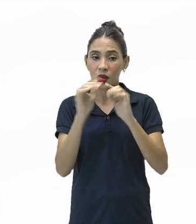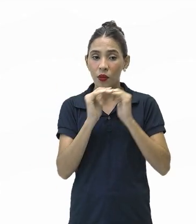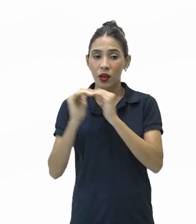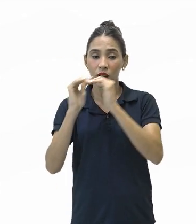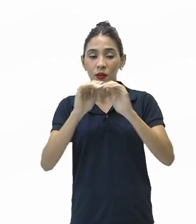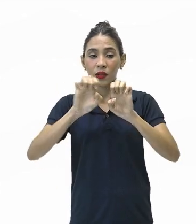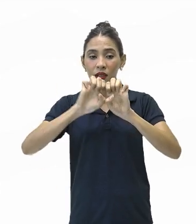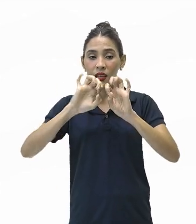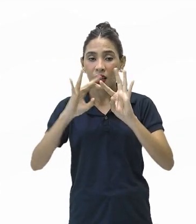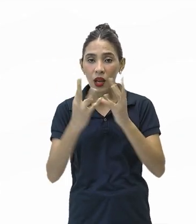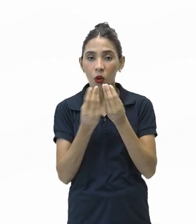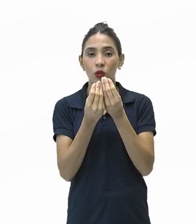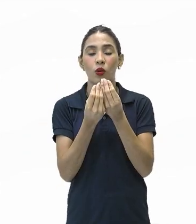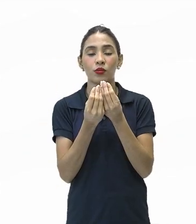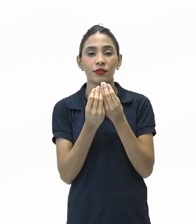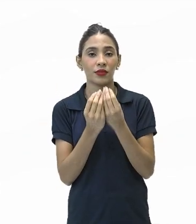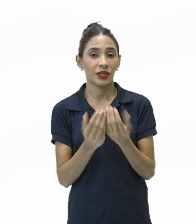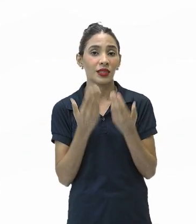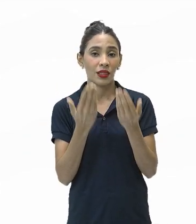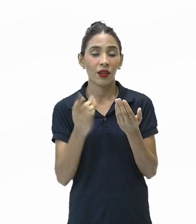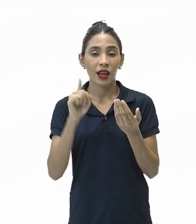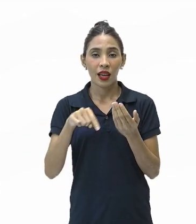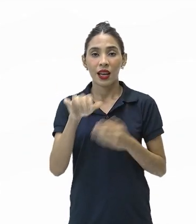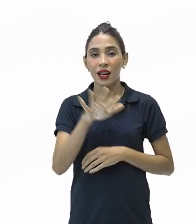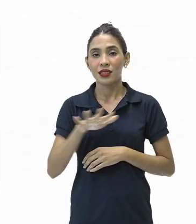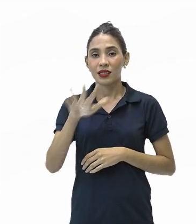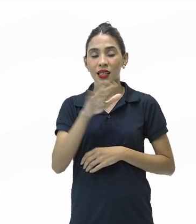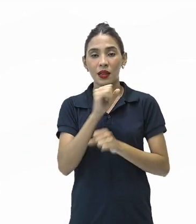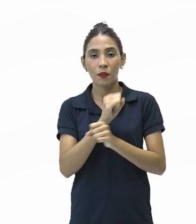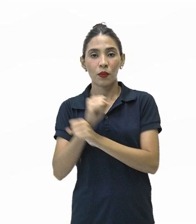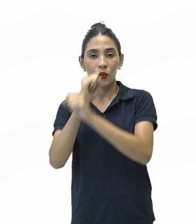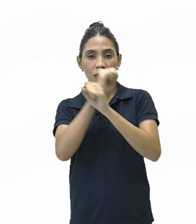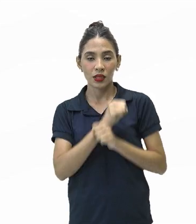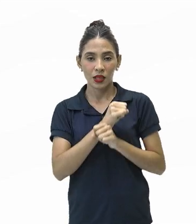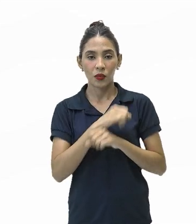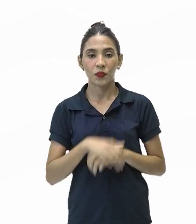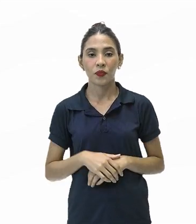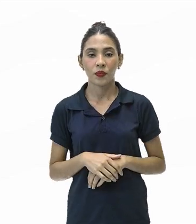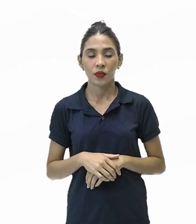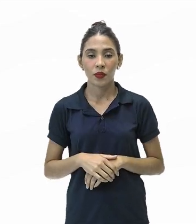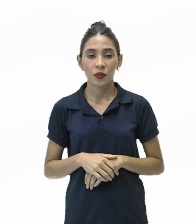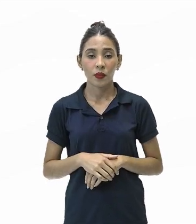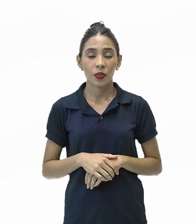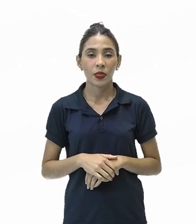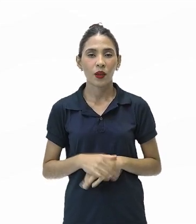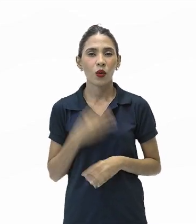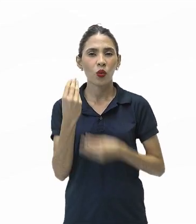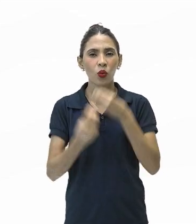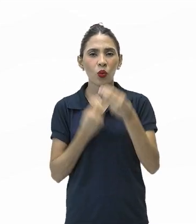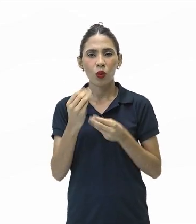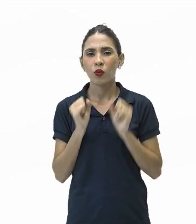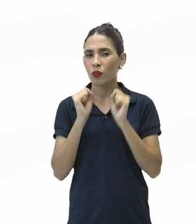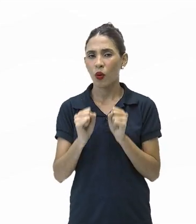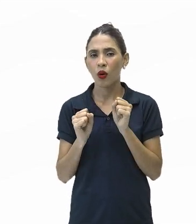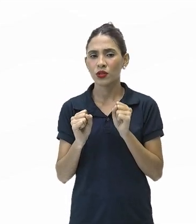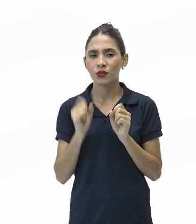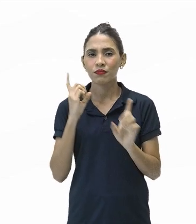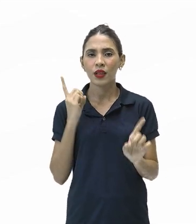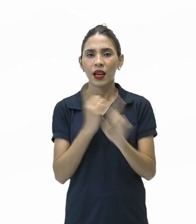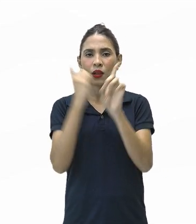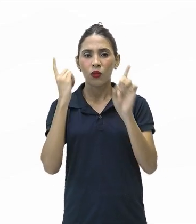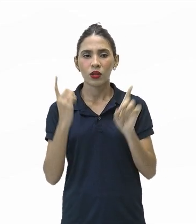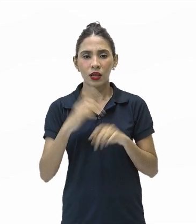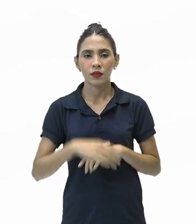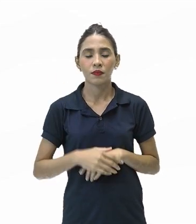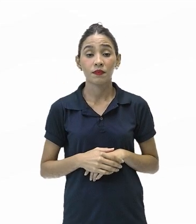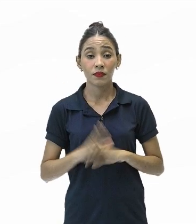equilíbrio ecológico. Então, essas são as áreas de proteção permanente. Onde essas áreas podem ser encontradas?